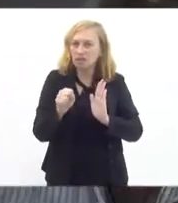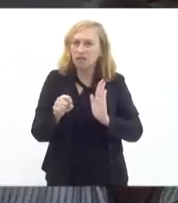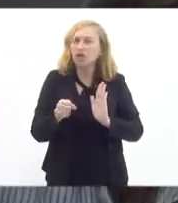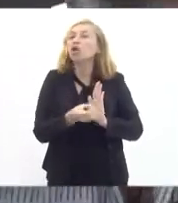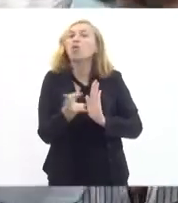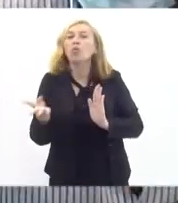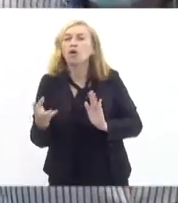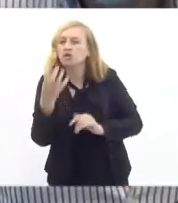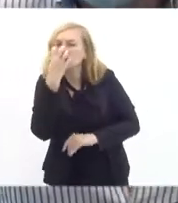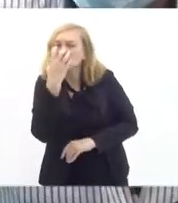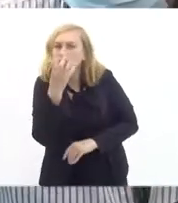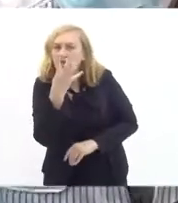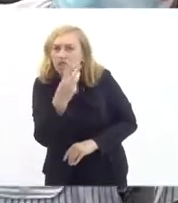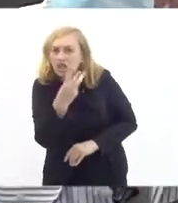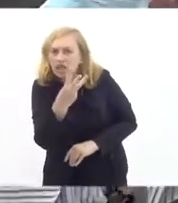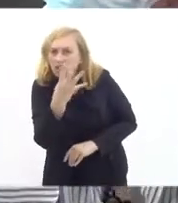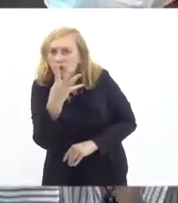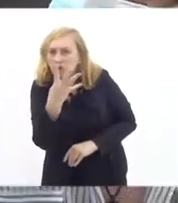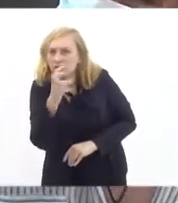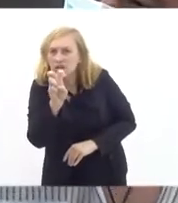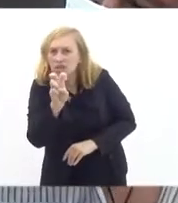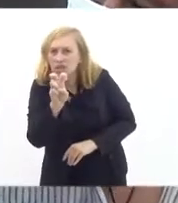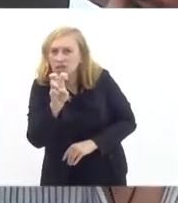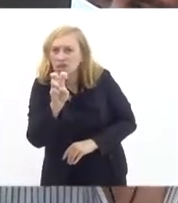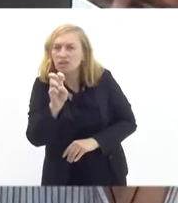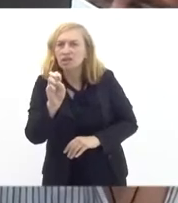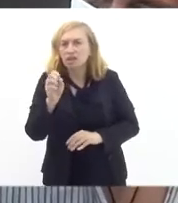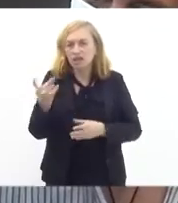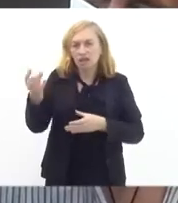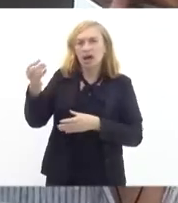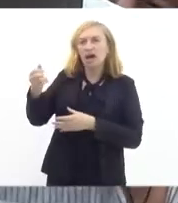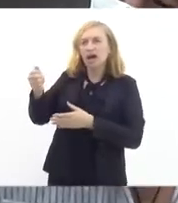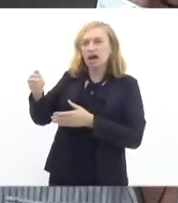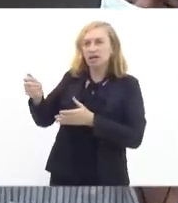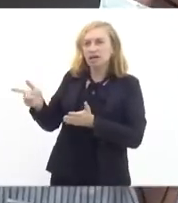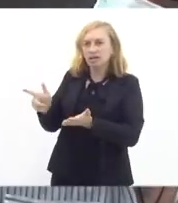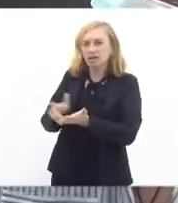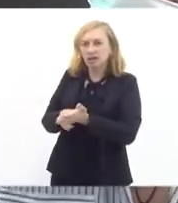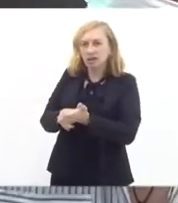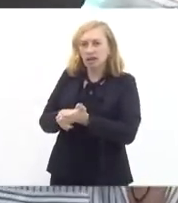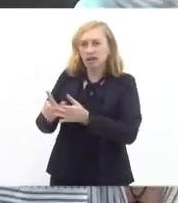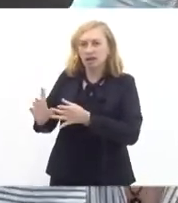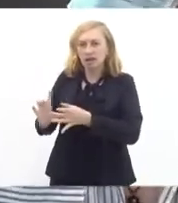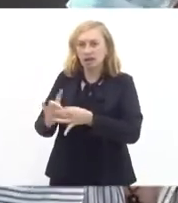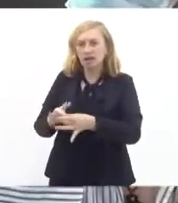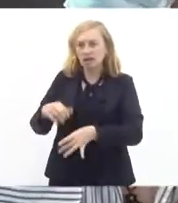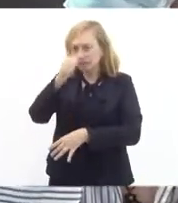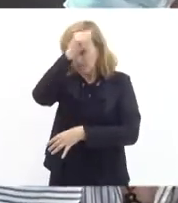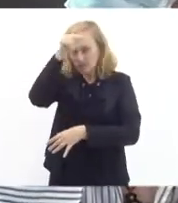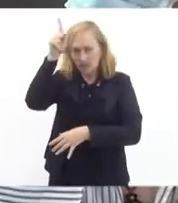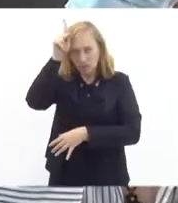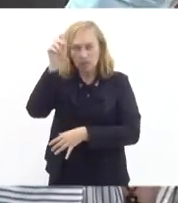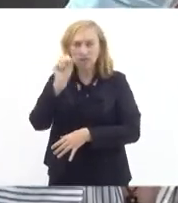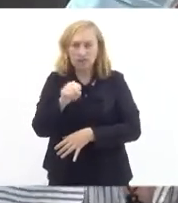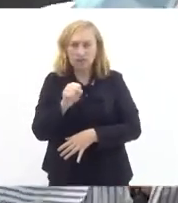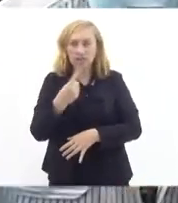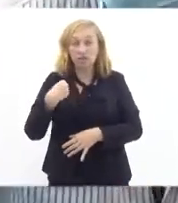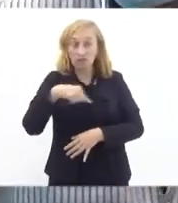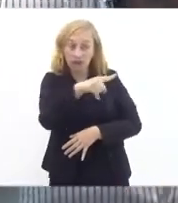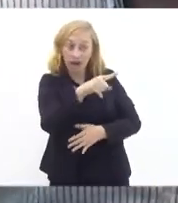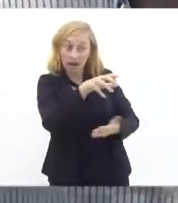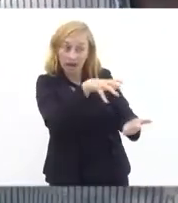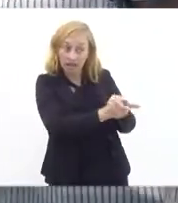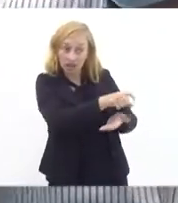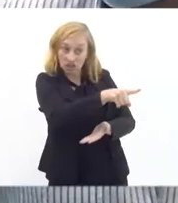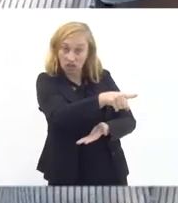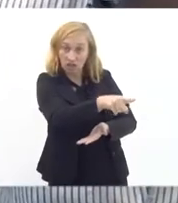quantos cães? 3, 4, 5? Está legalizado na prefeitura? Então você é um criador certo. Não, eu não estou. Então você vai lá e se cadastra,